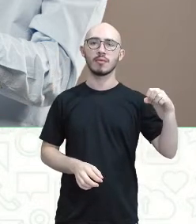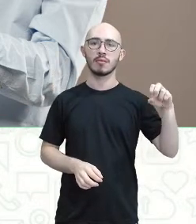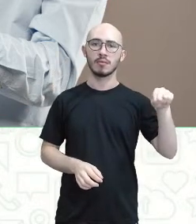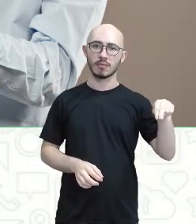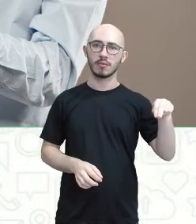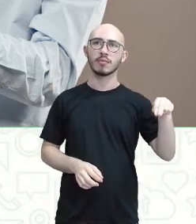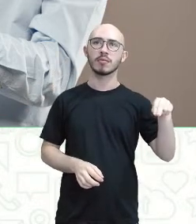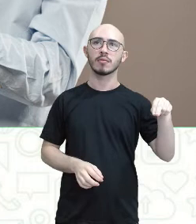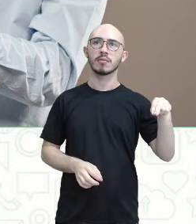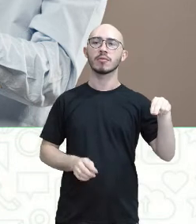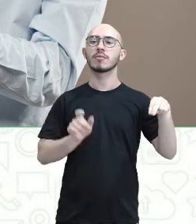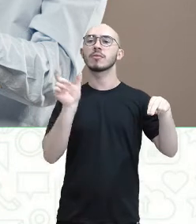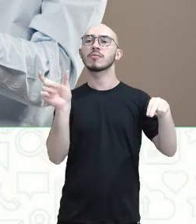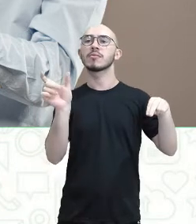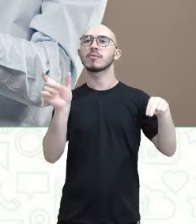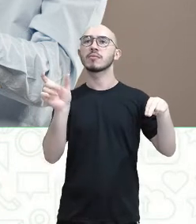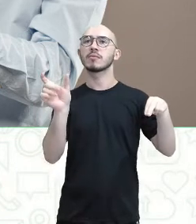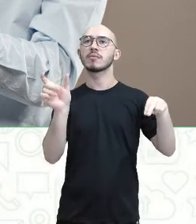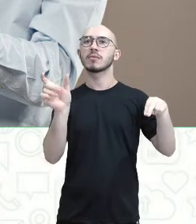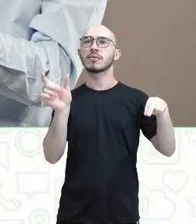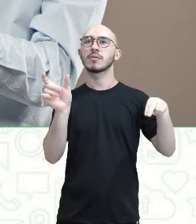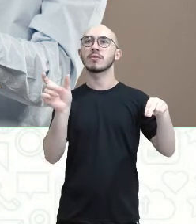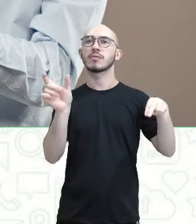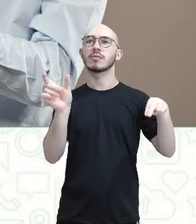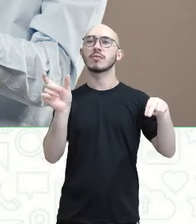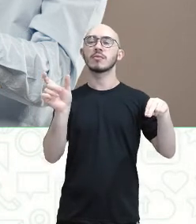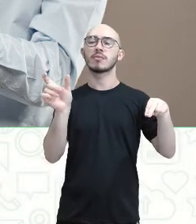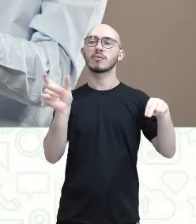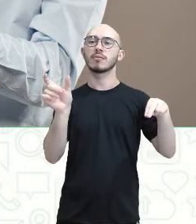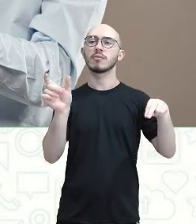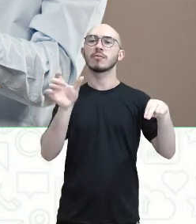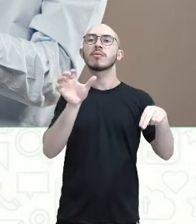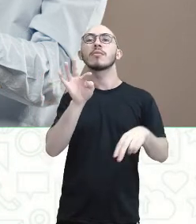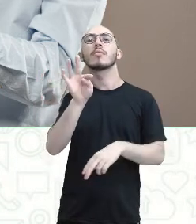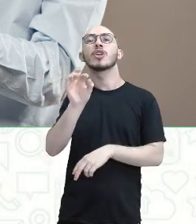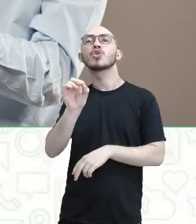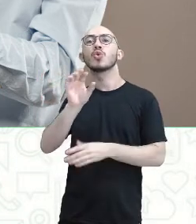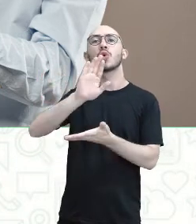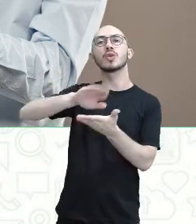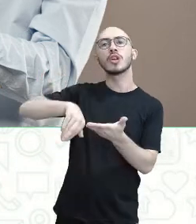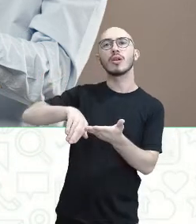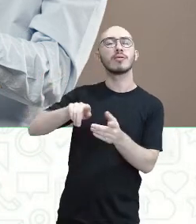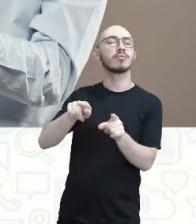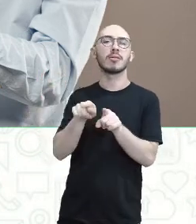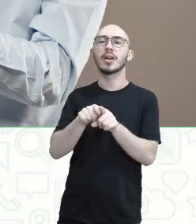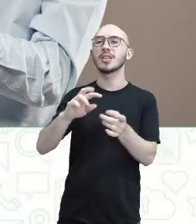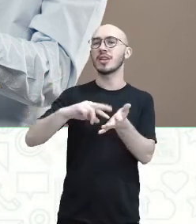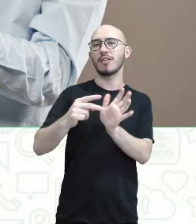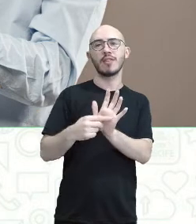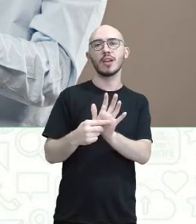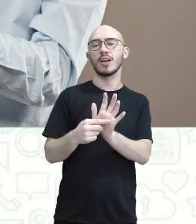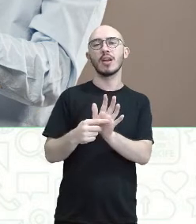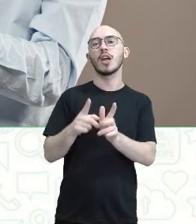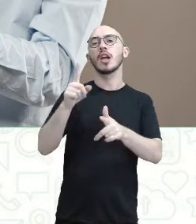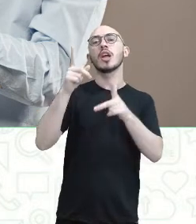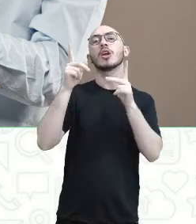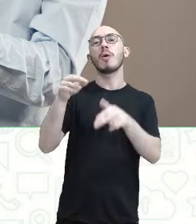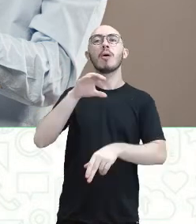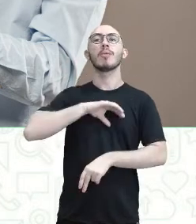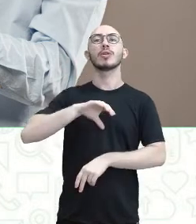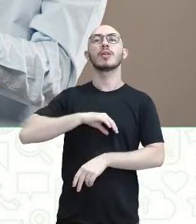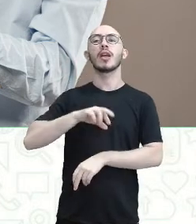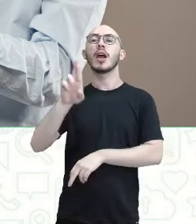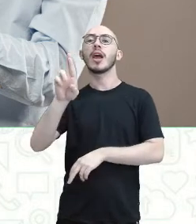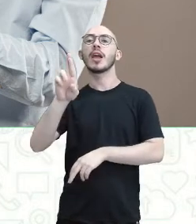R no final do verbo em português. Tirou o to, tirou o R também. Ó. Open é abra, ou seja, transformou em uma ordem, ou